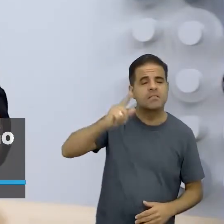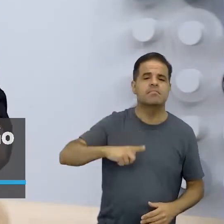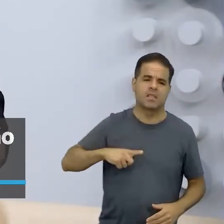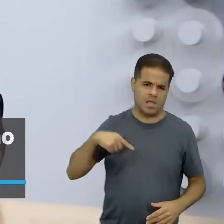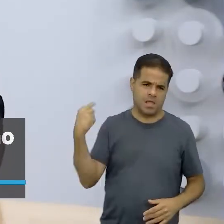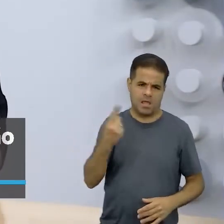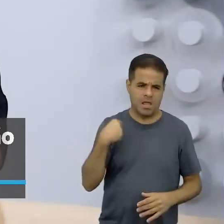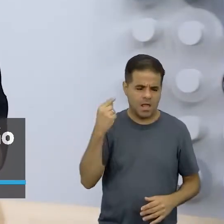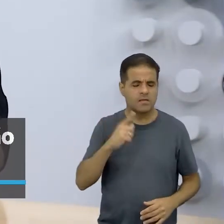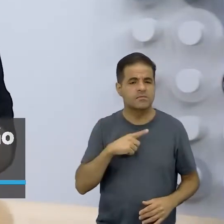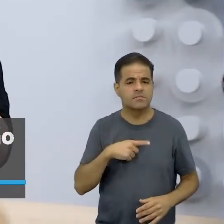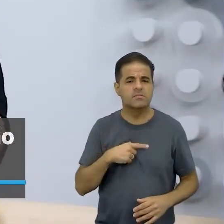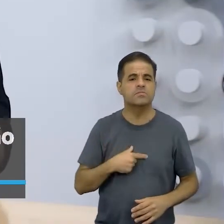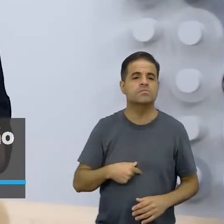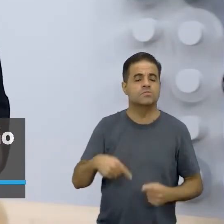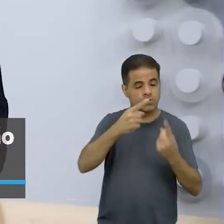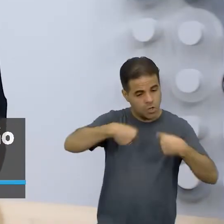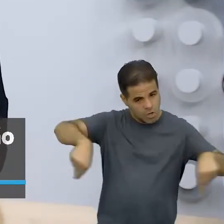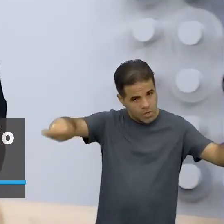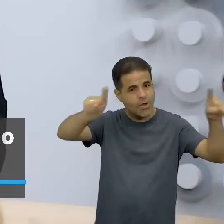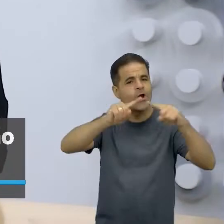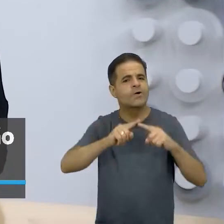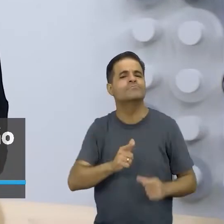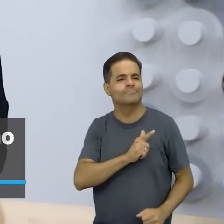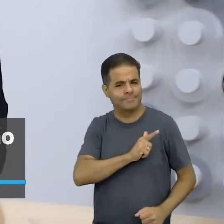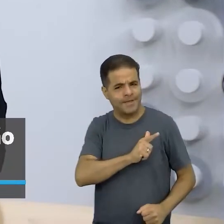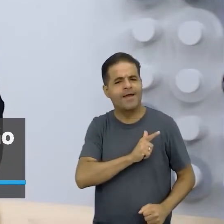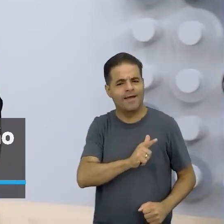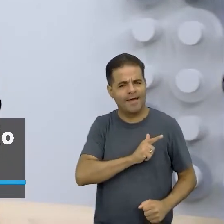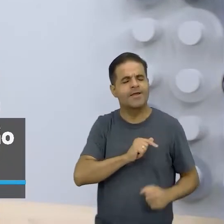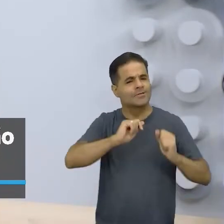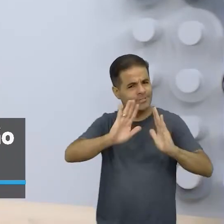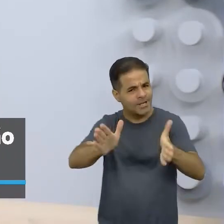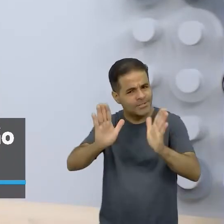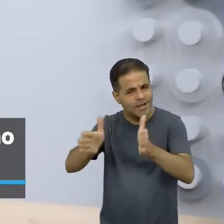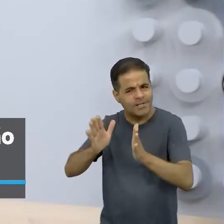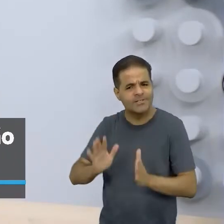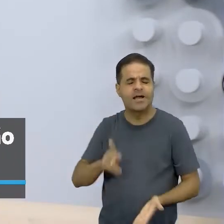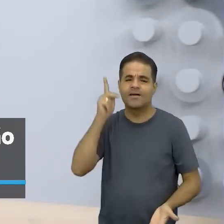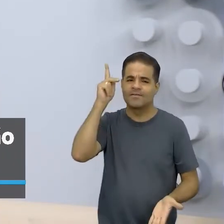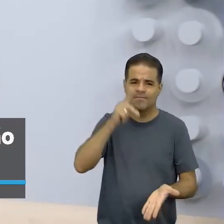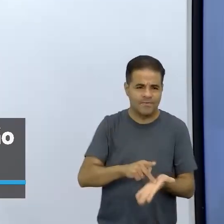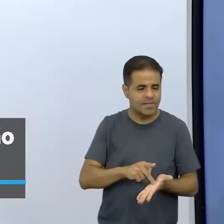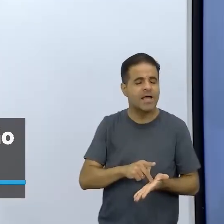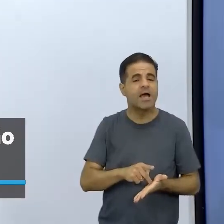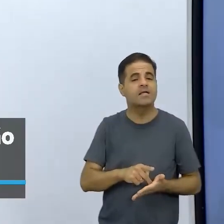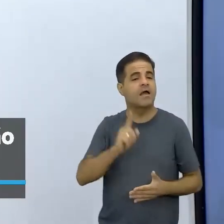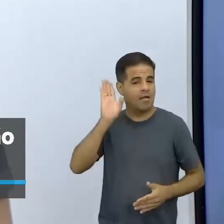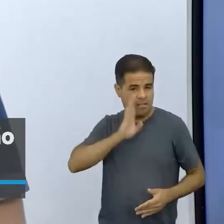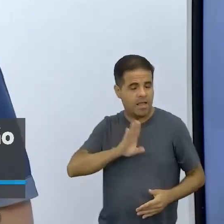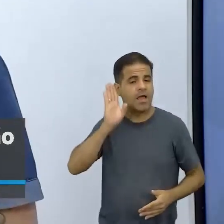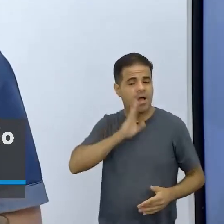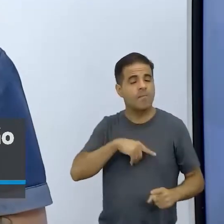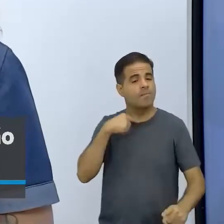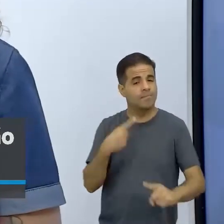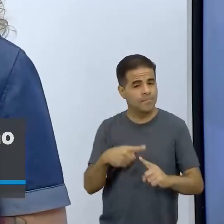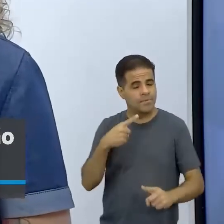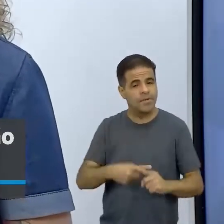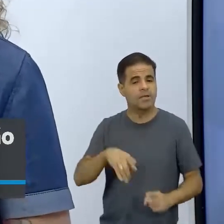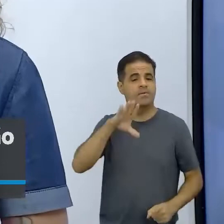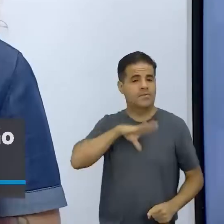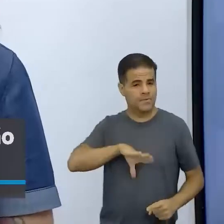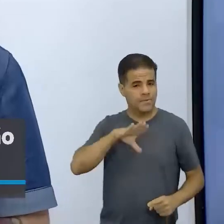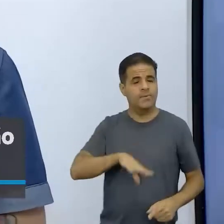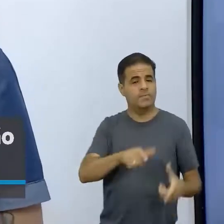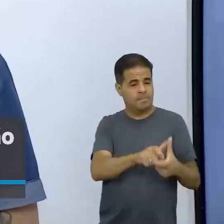temos os nossos, né? Aqui. Sim, né? É verdade. Acho E é legal. legal porque aí o português ali,